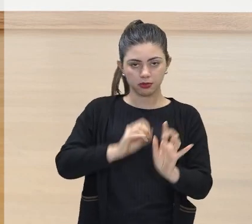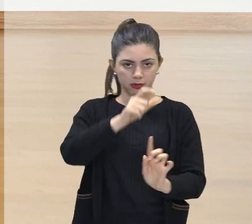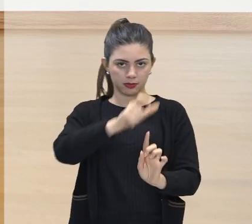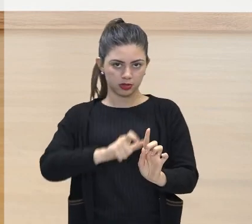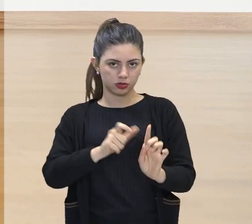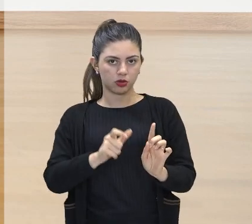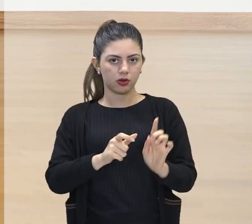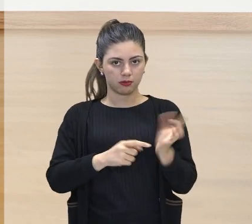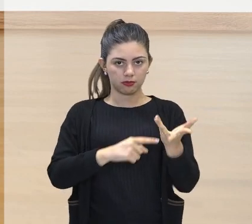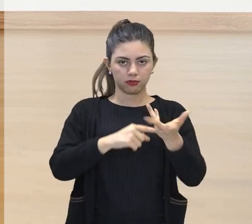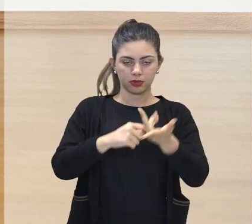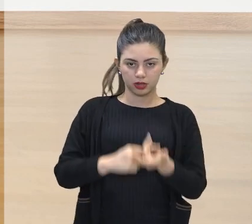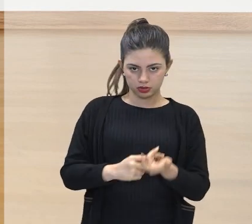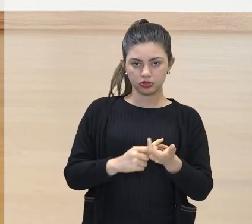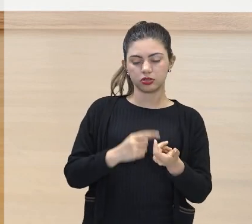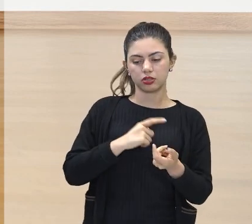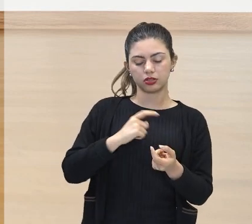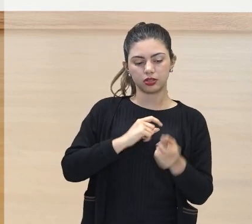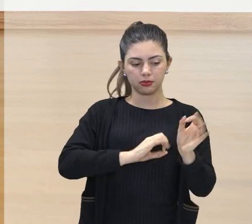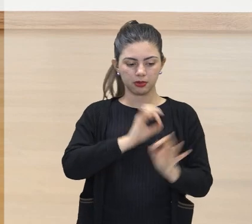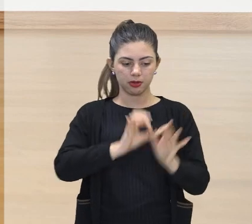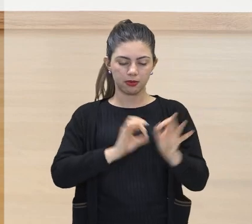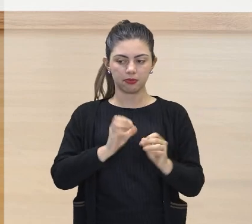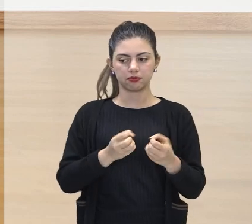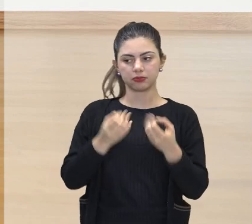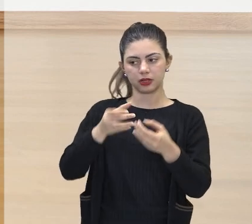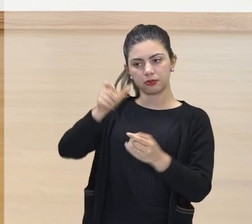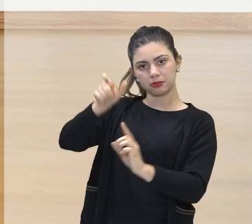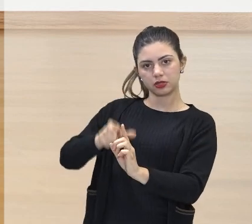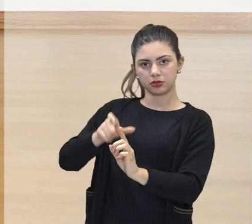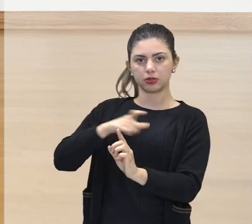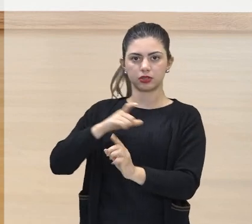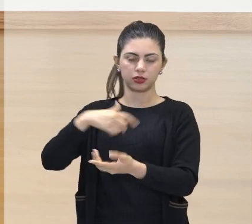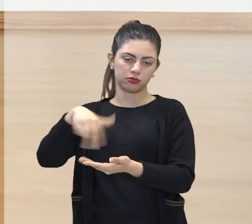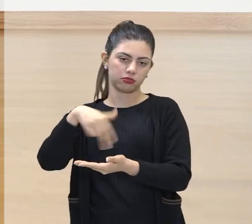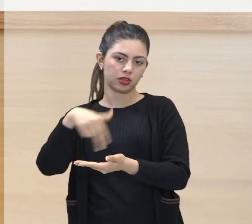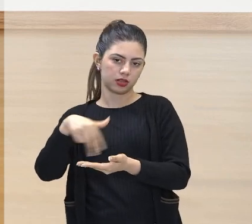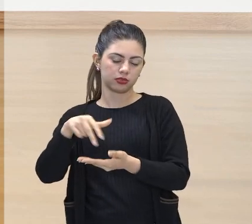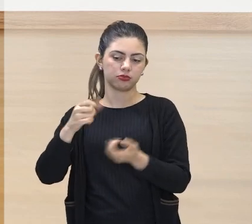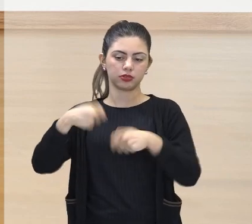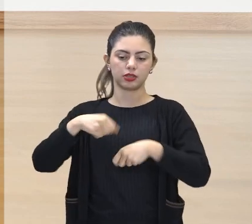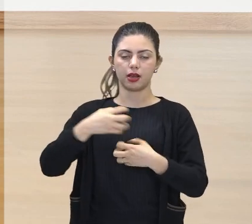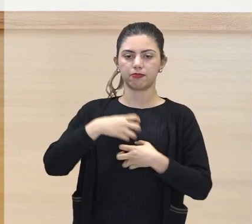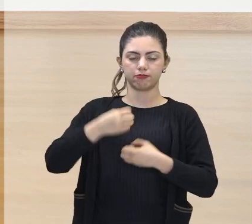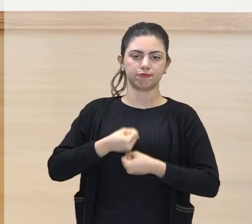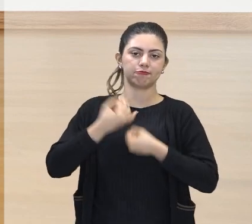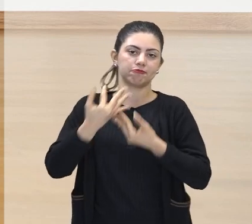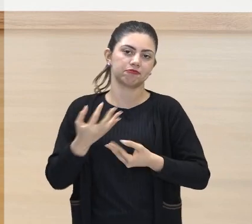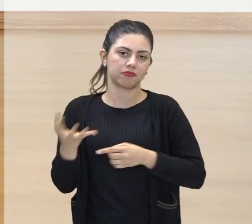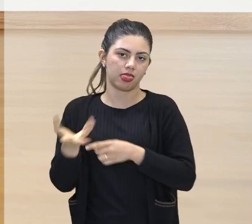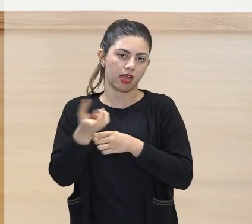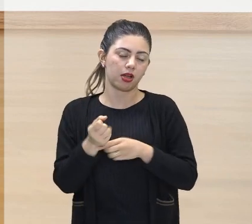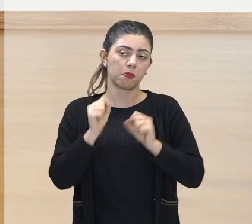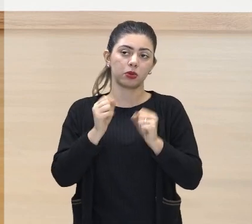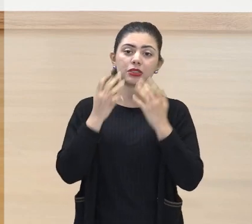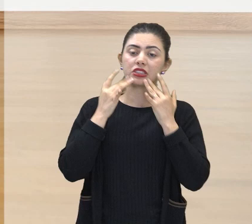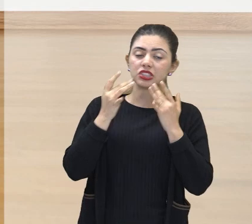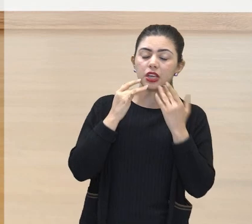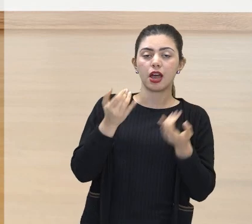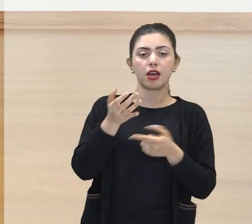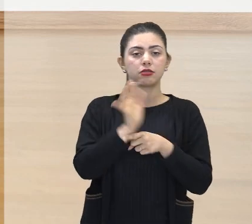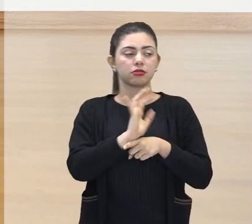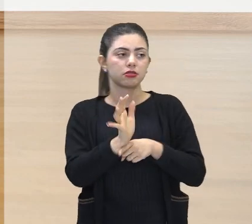e utilizado pelo artista para compor o seu personagem em determinada forma de expressão artística, como teatro,